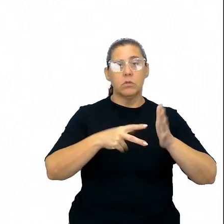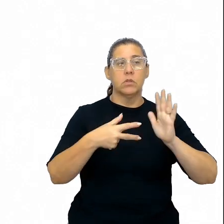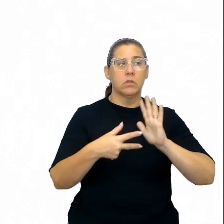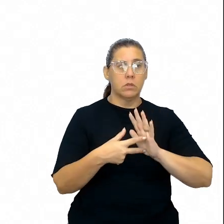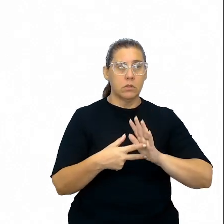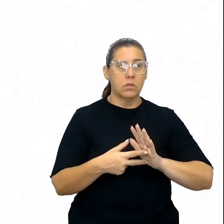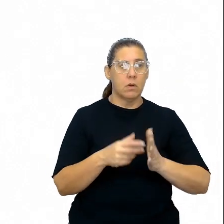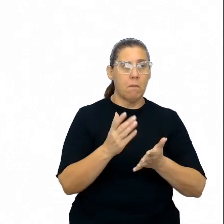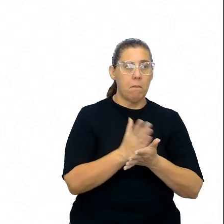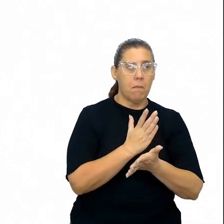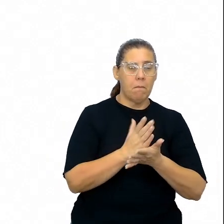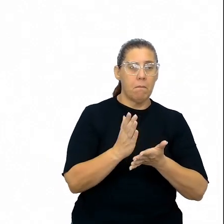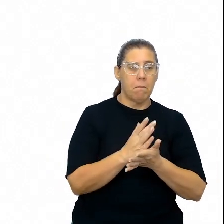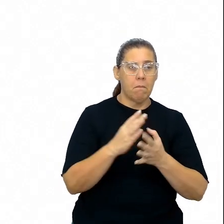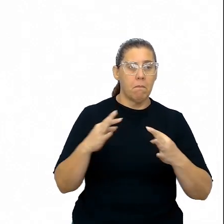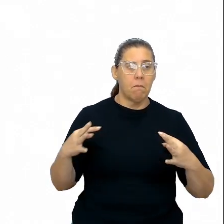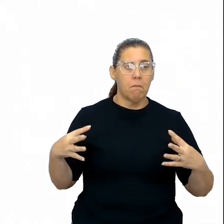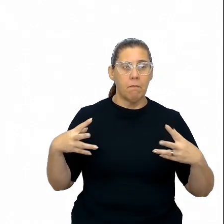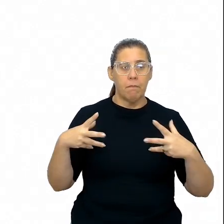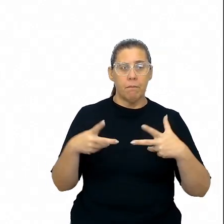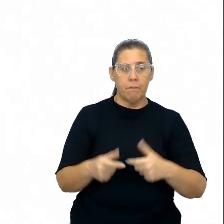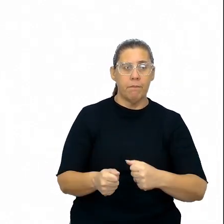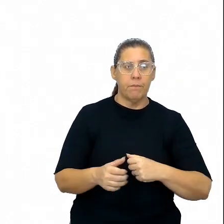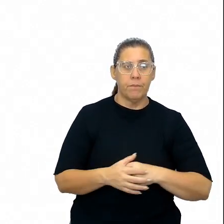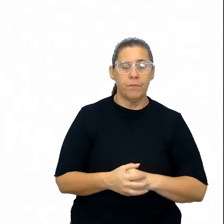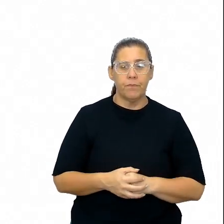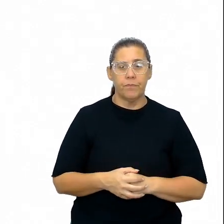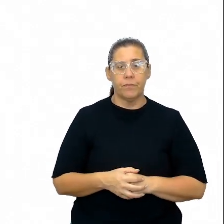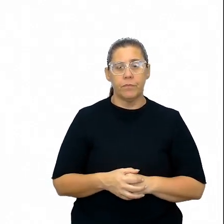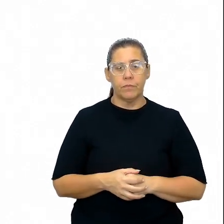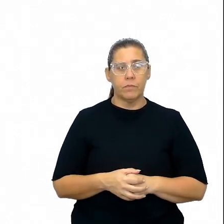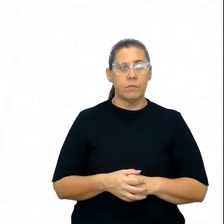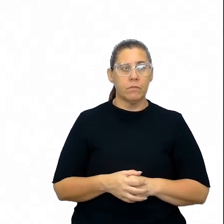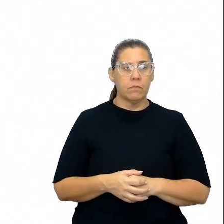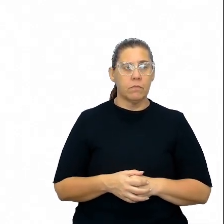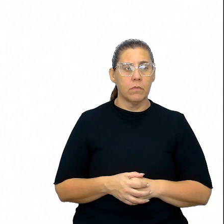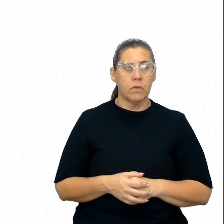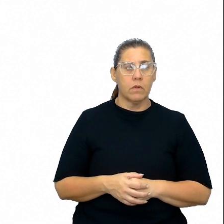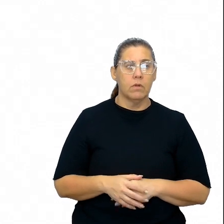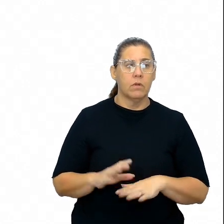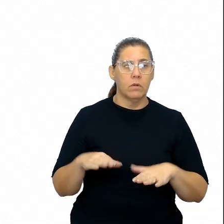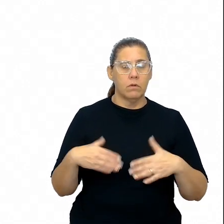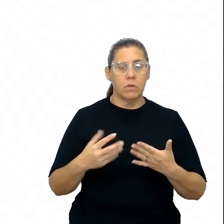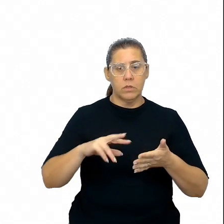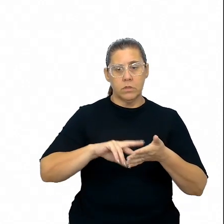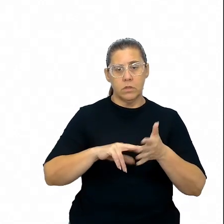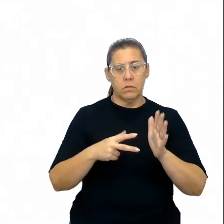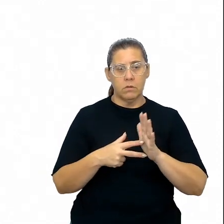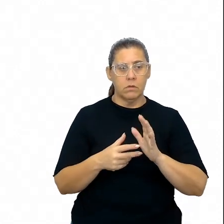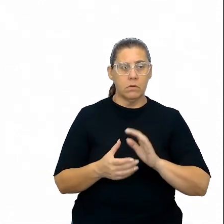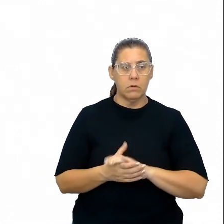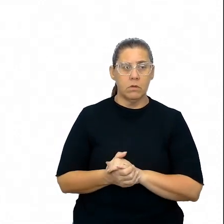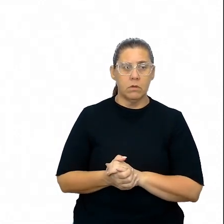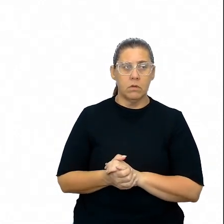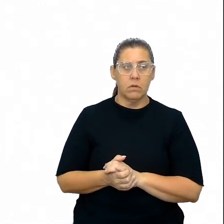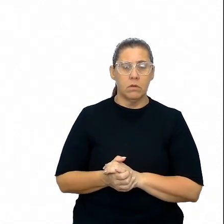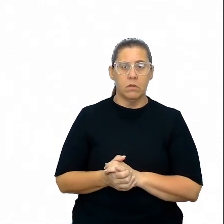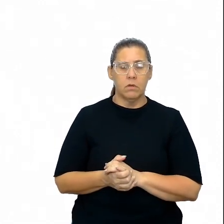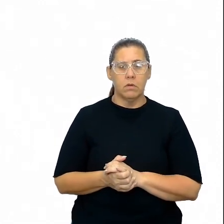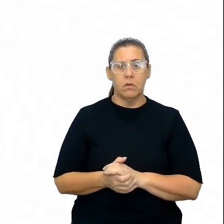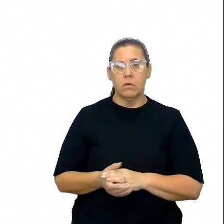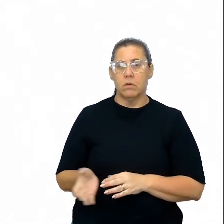nós de parte todo. Então, quais além desse que nós conhecemos, né? Além desses significados aí. Então, significados